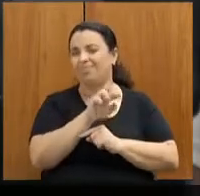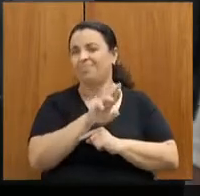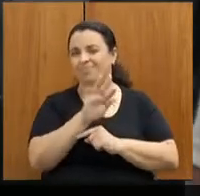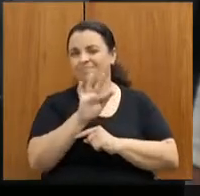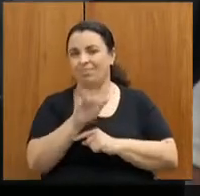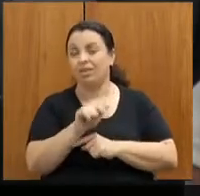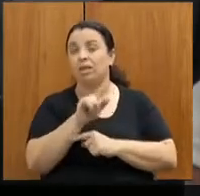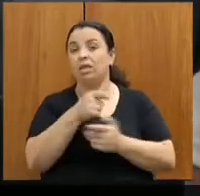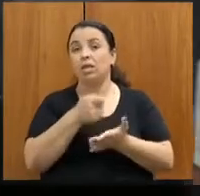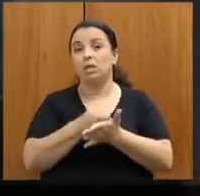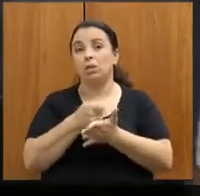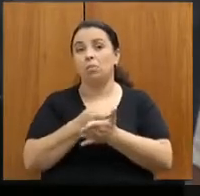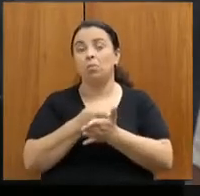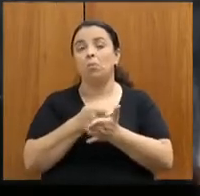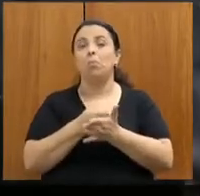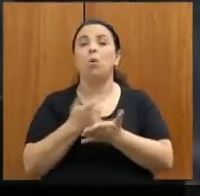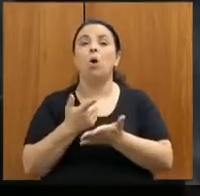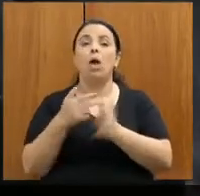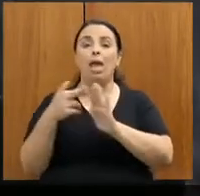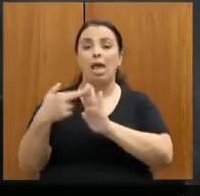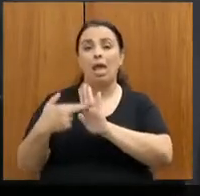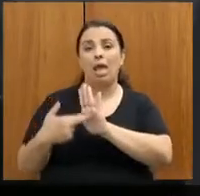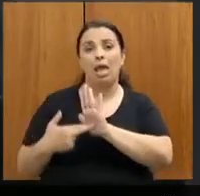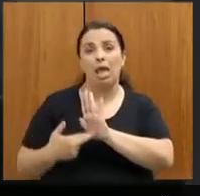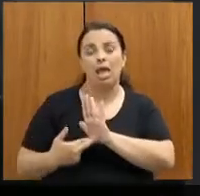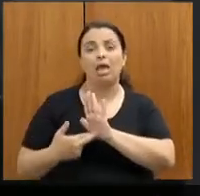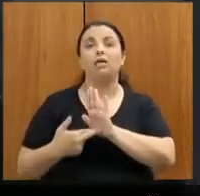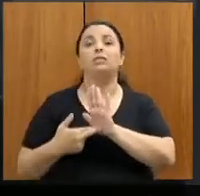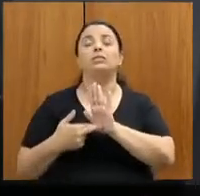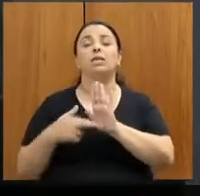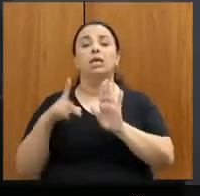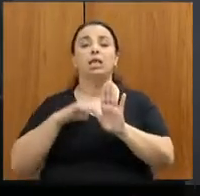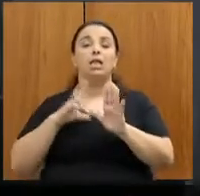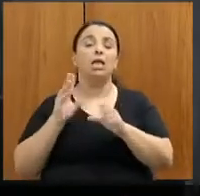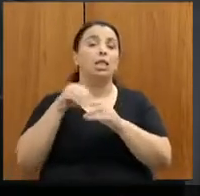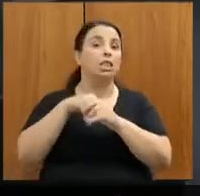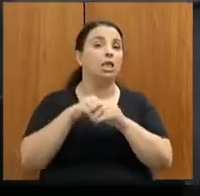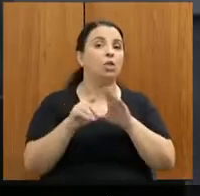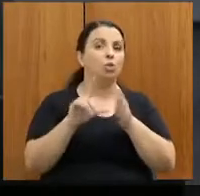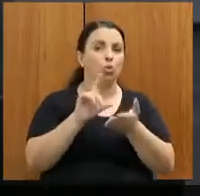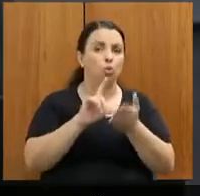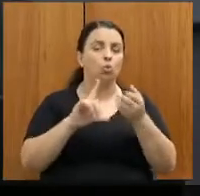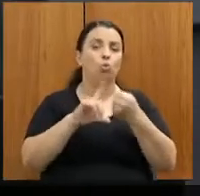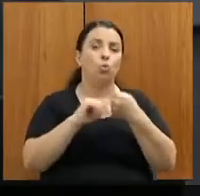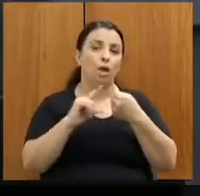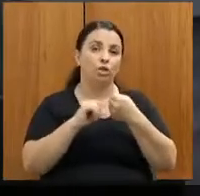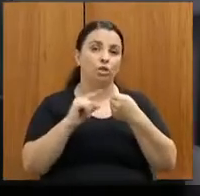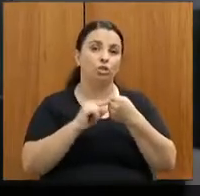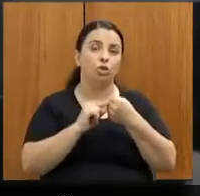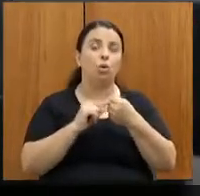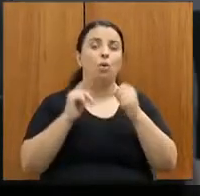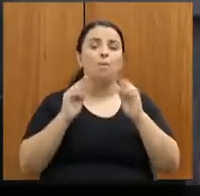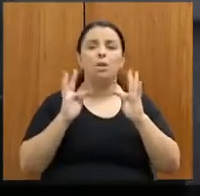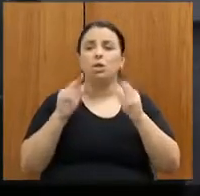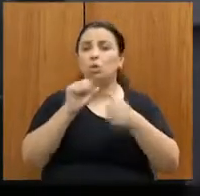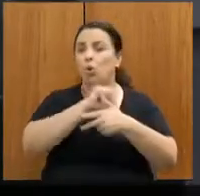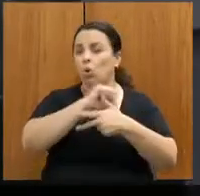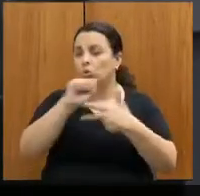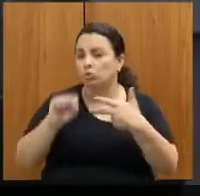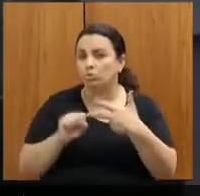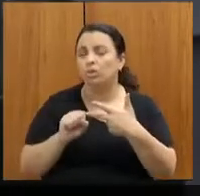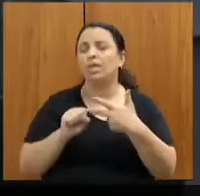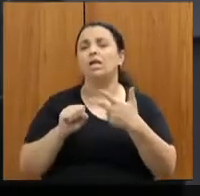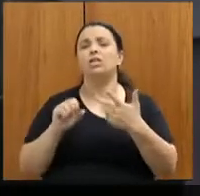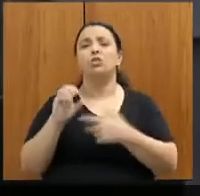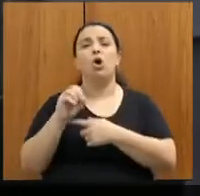impõe as restrições de que trata o caput deste artigo a todos os poderes aos órgãos as